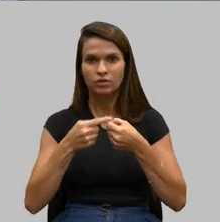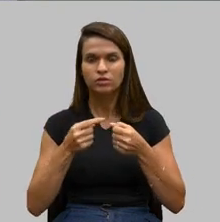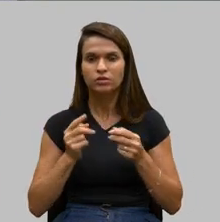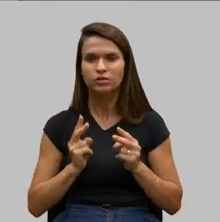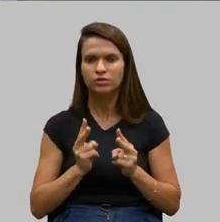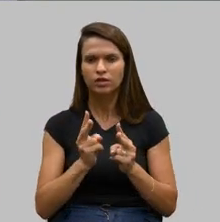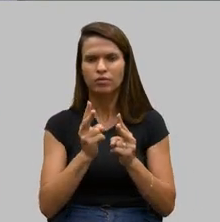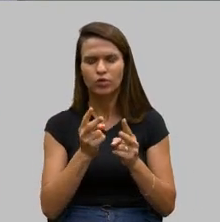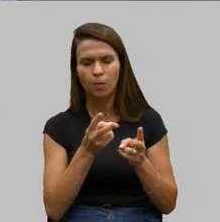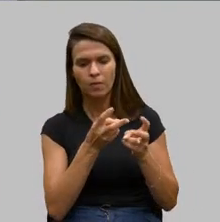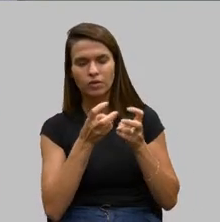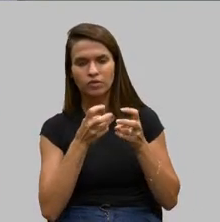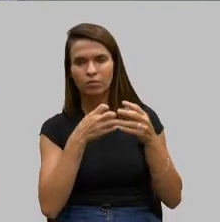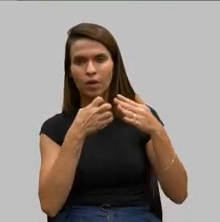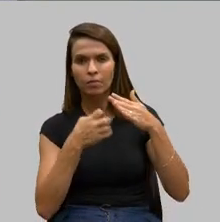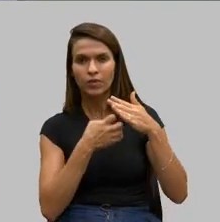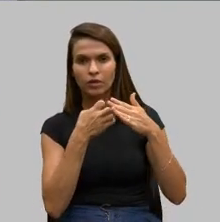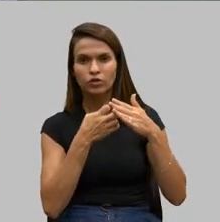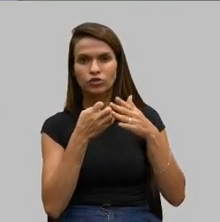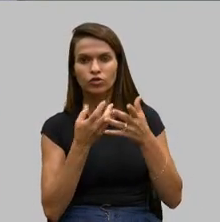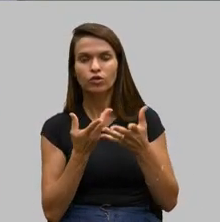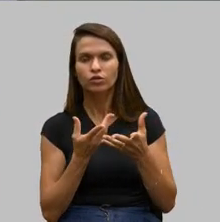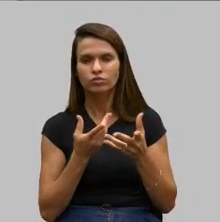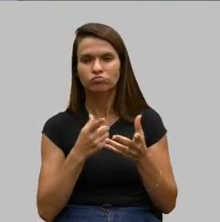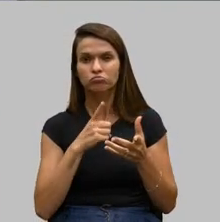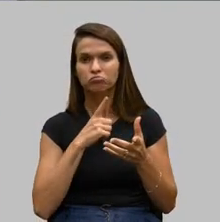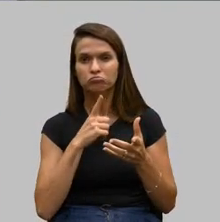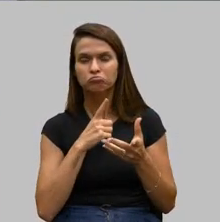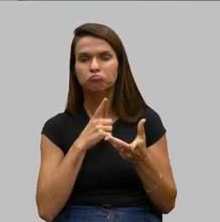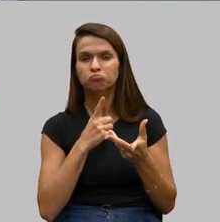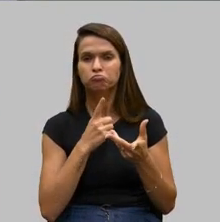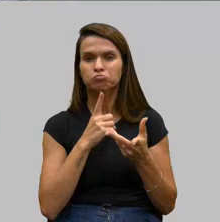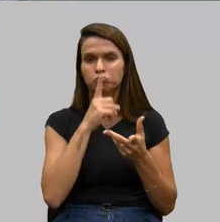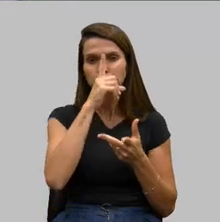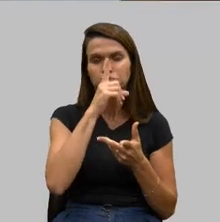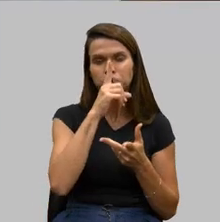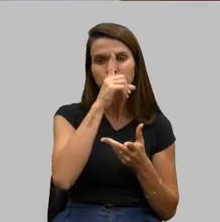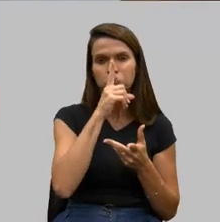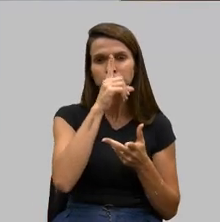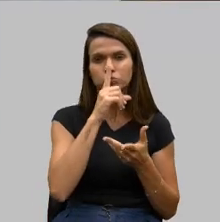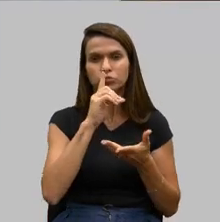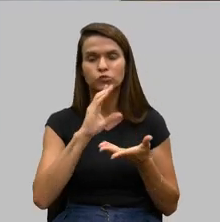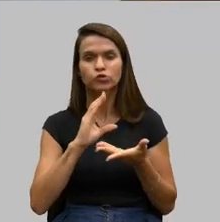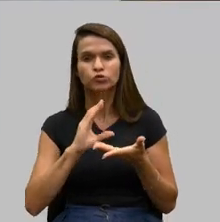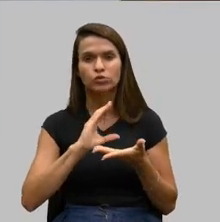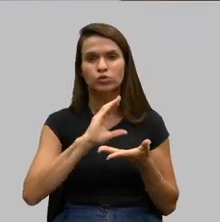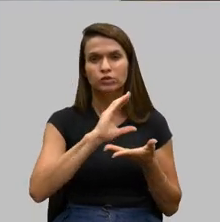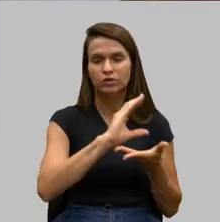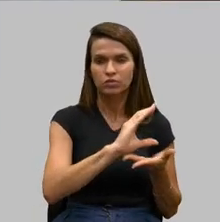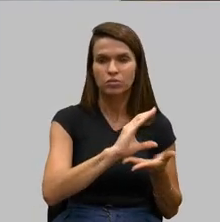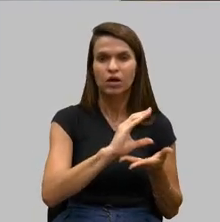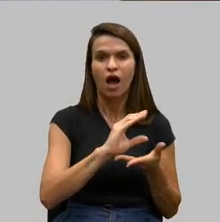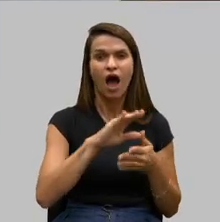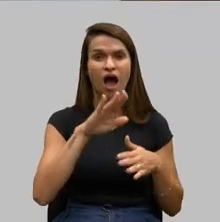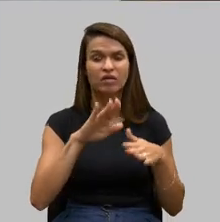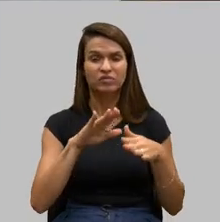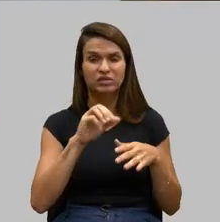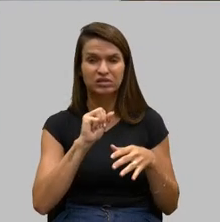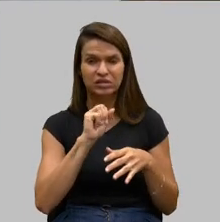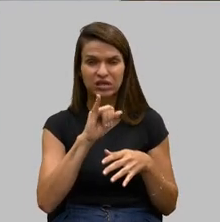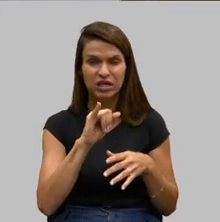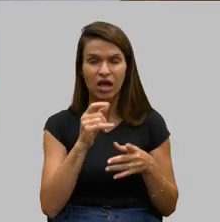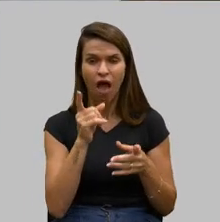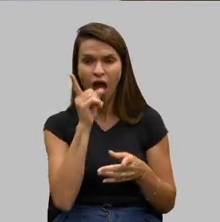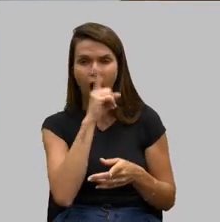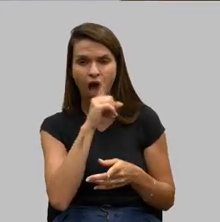empresa eu tô gerando risco do abastecimento se ele não for correto ele pode gerar doença e pode gerar